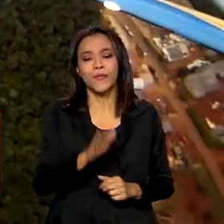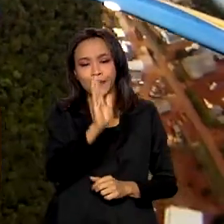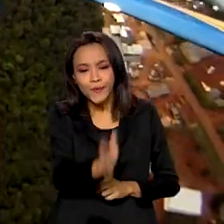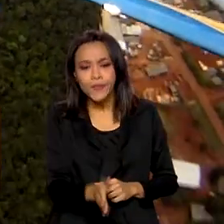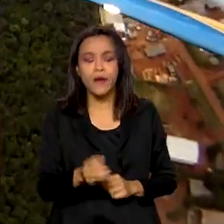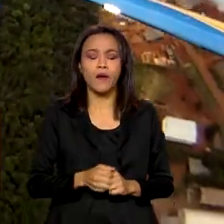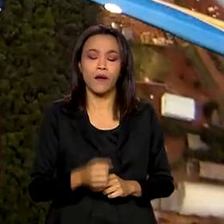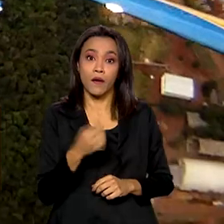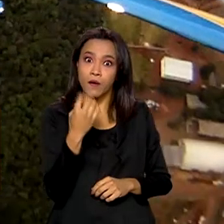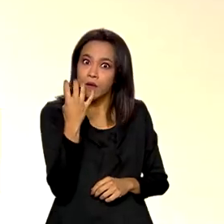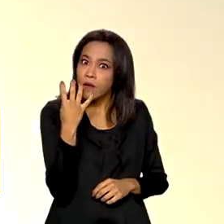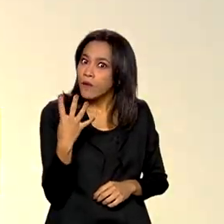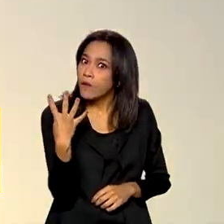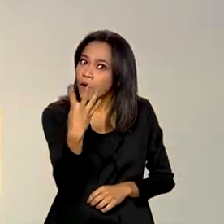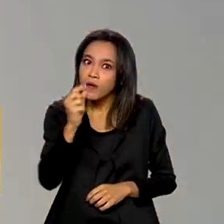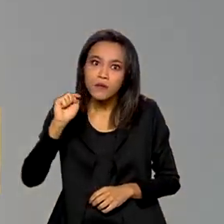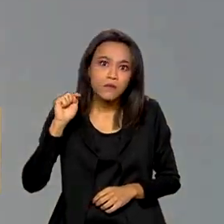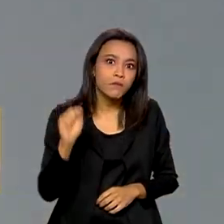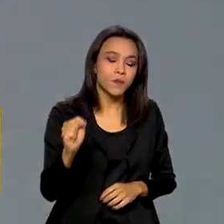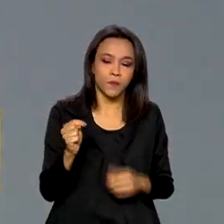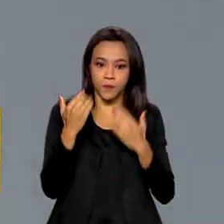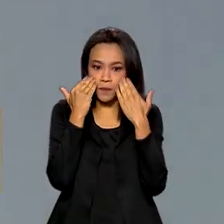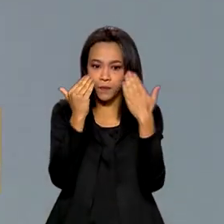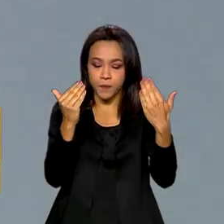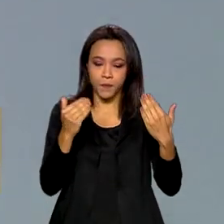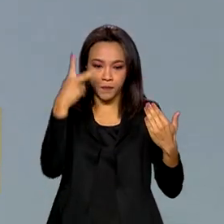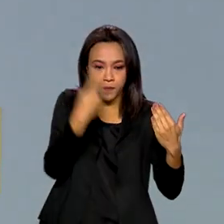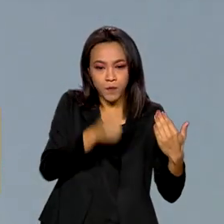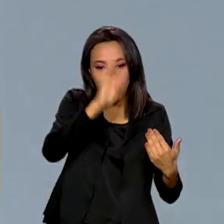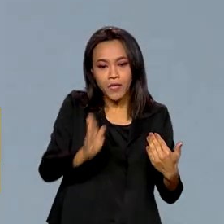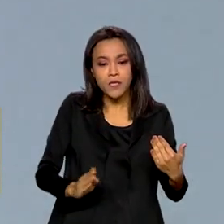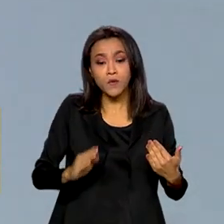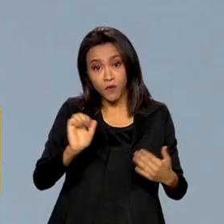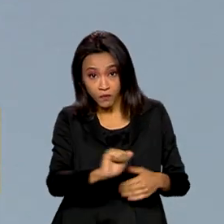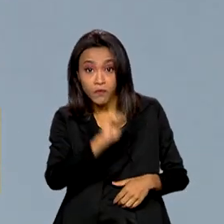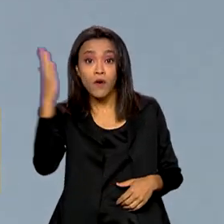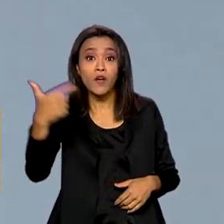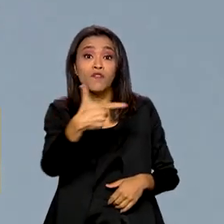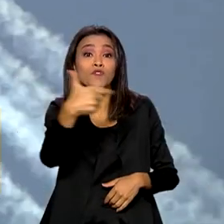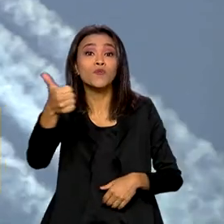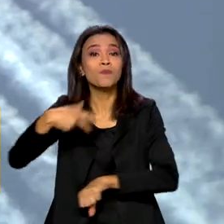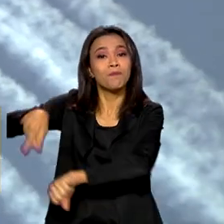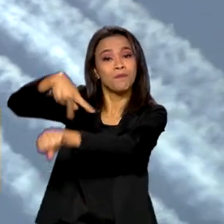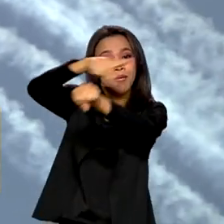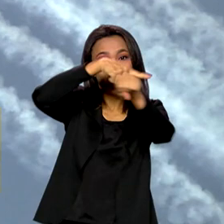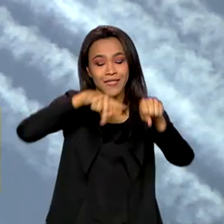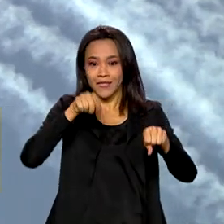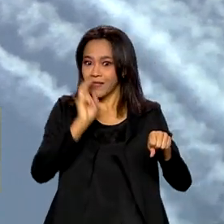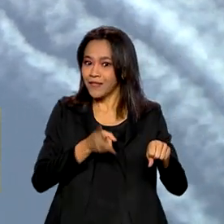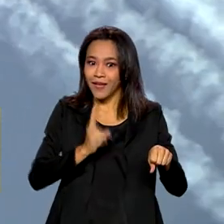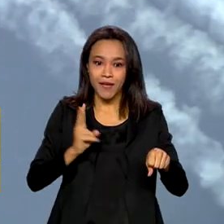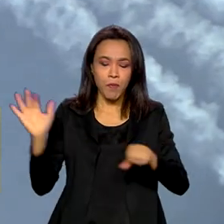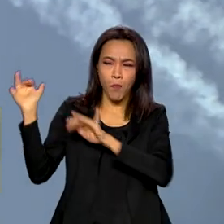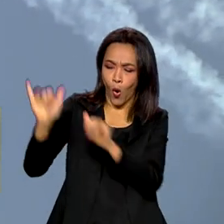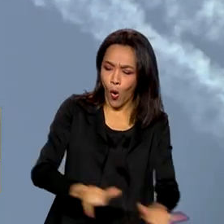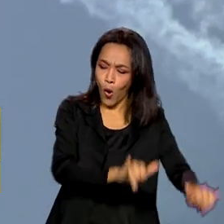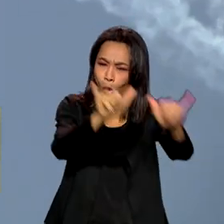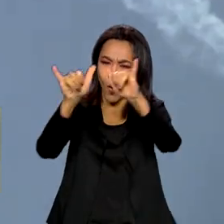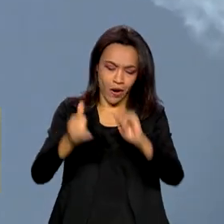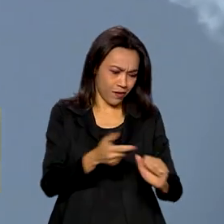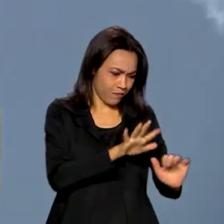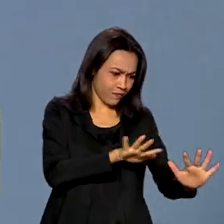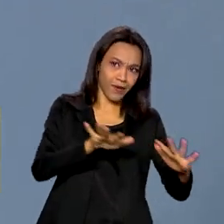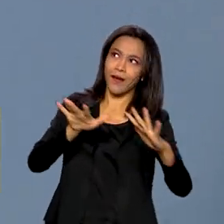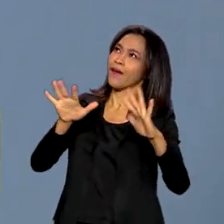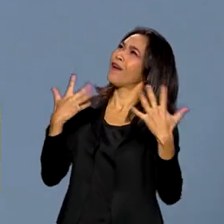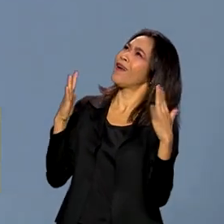mil apresentações em todo o Brasil e em outros 21 países. Por onde passam, arrancam aplausos.